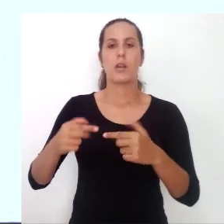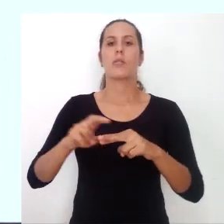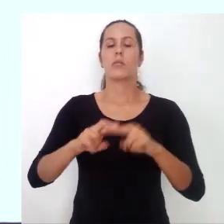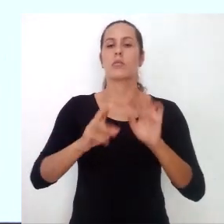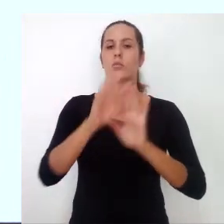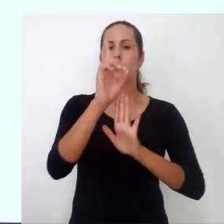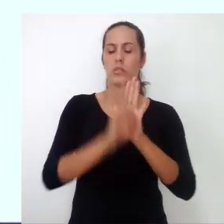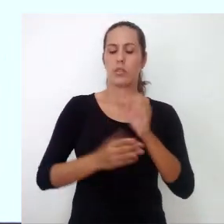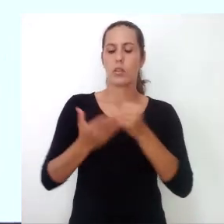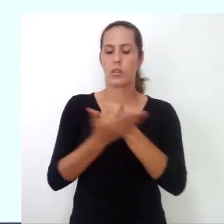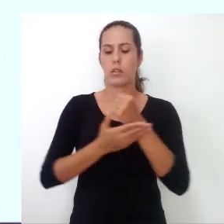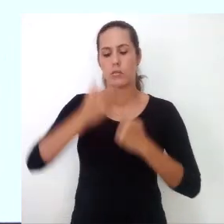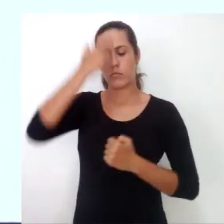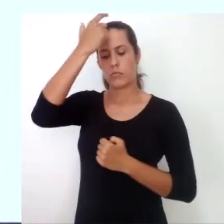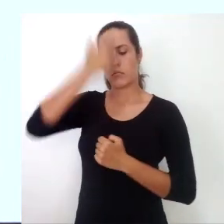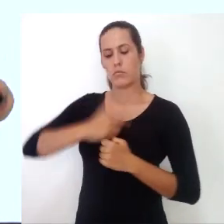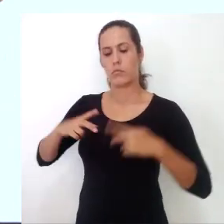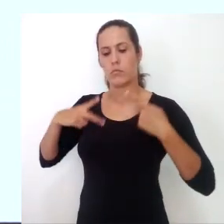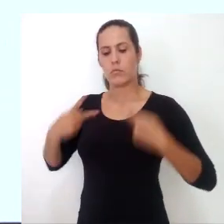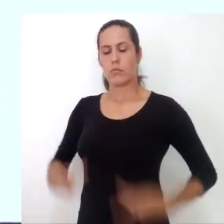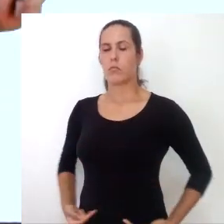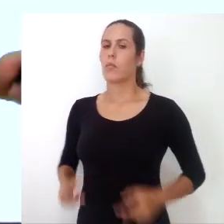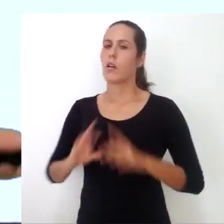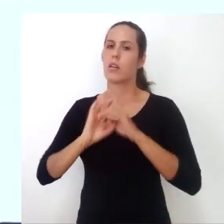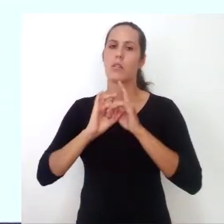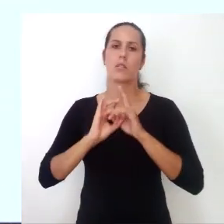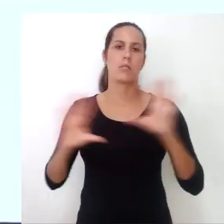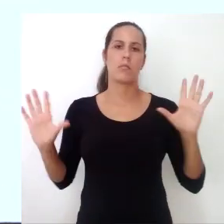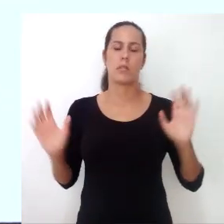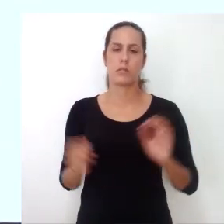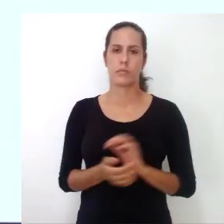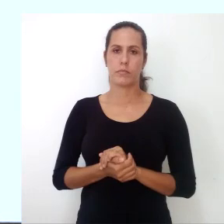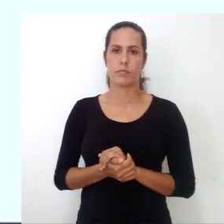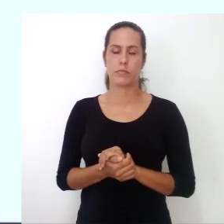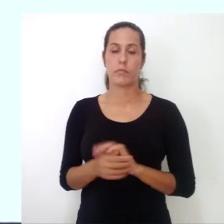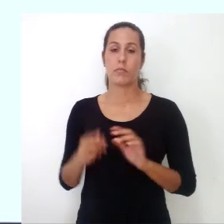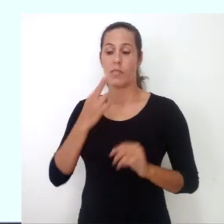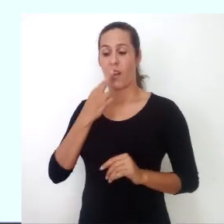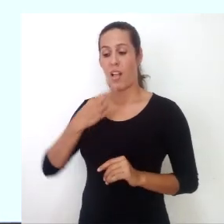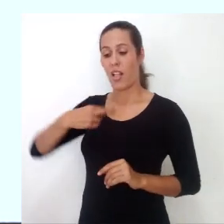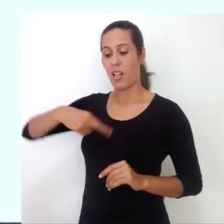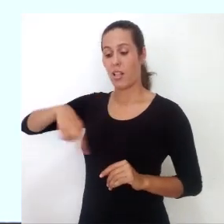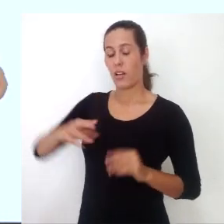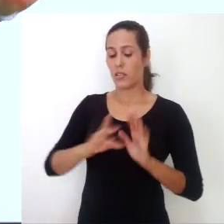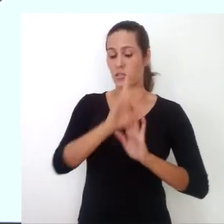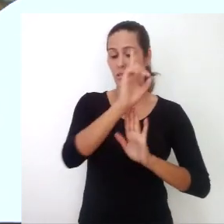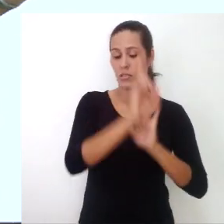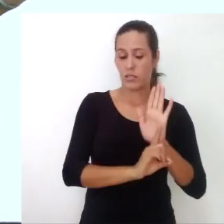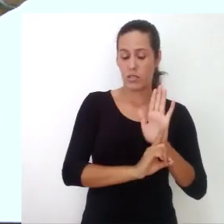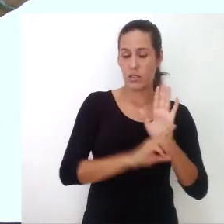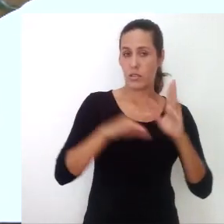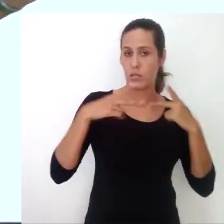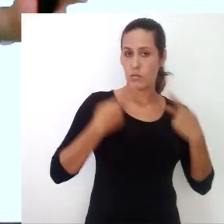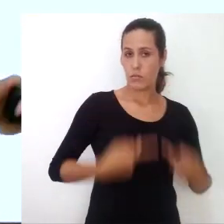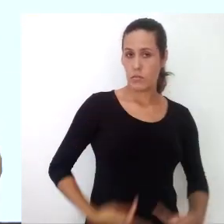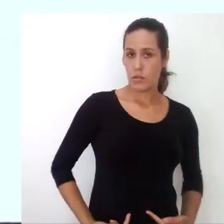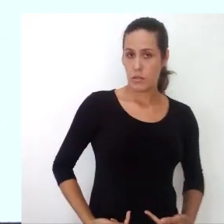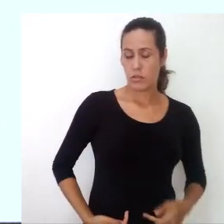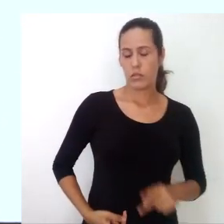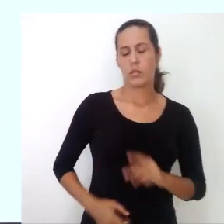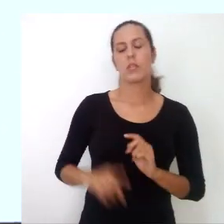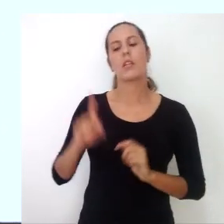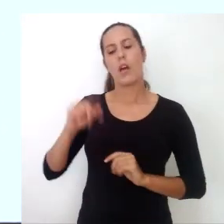dignidade humana. Lembrar mais uma vez que direitos humanos, a sua crença, veja, direitos humanos, e